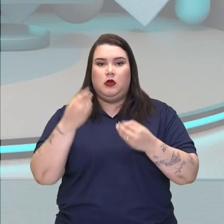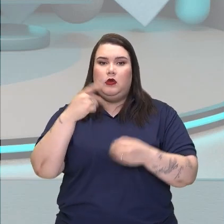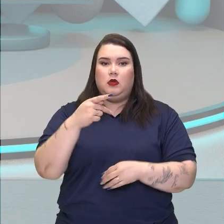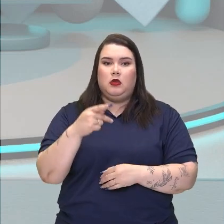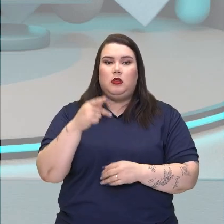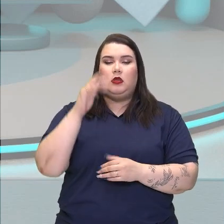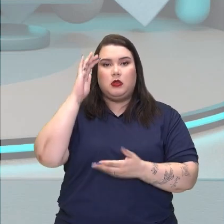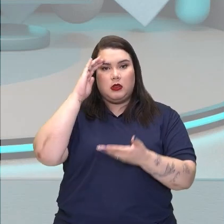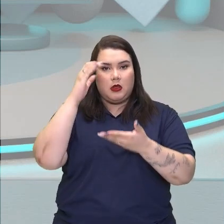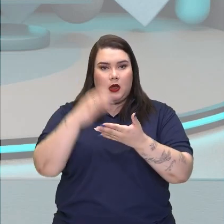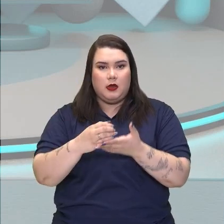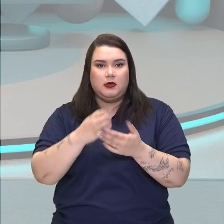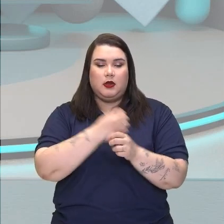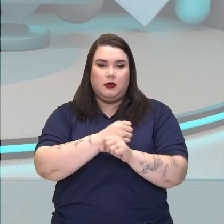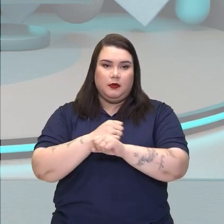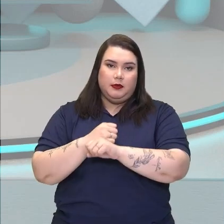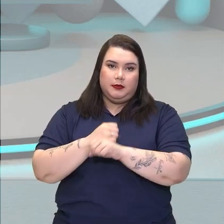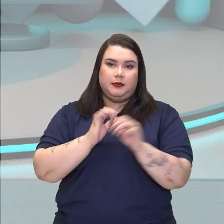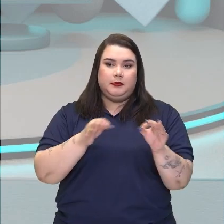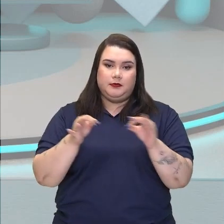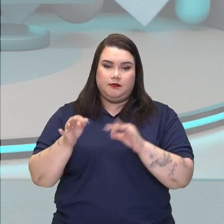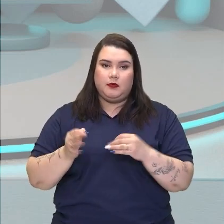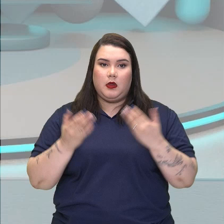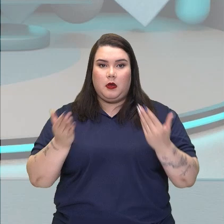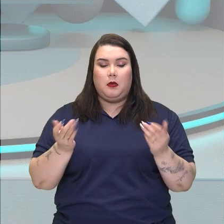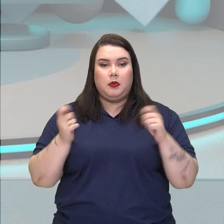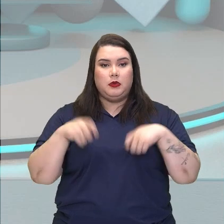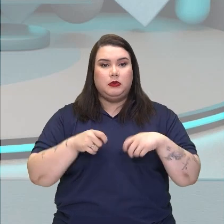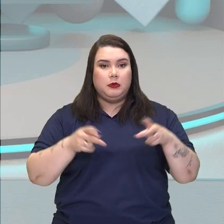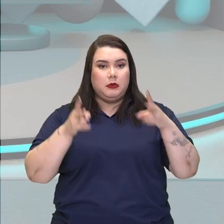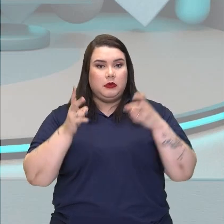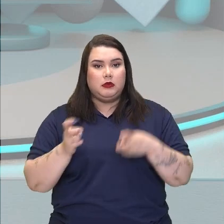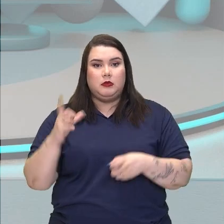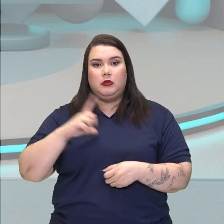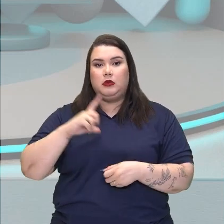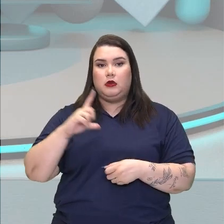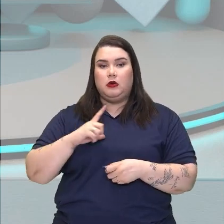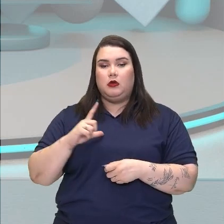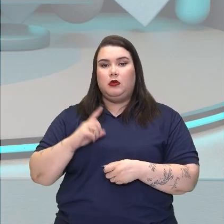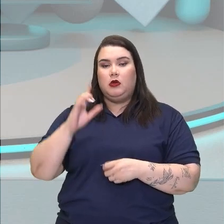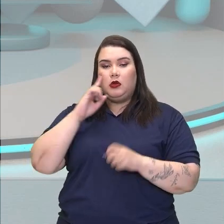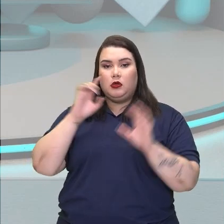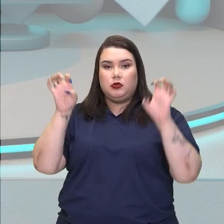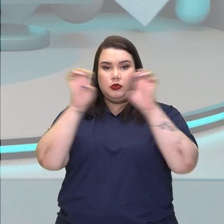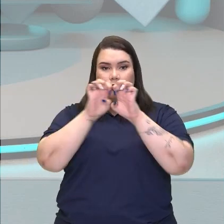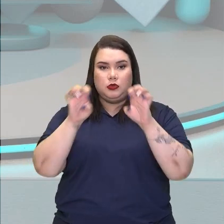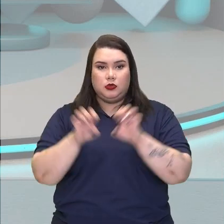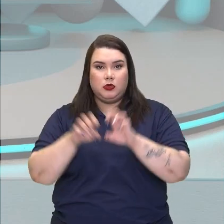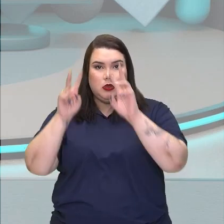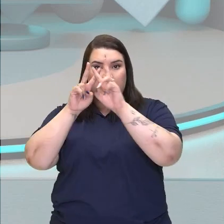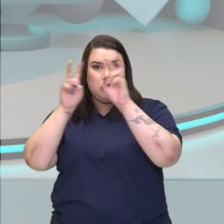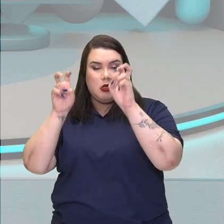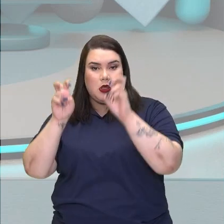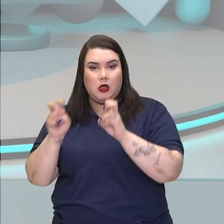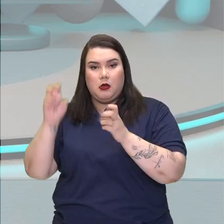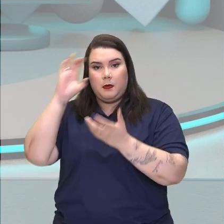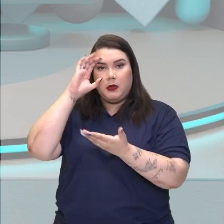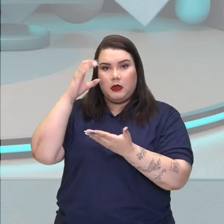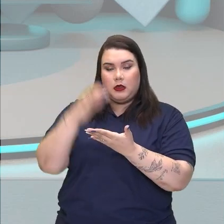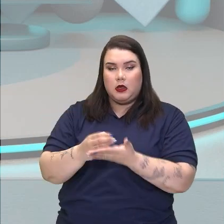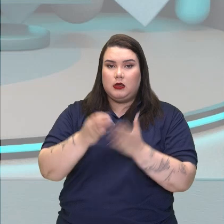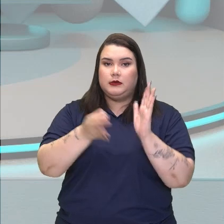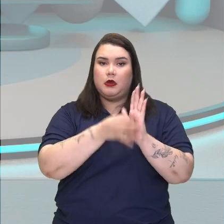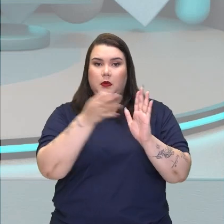a sua tese. Então, como vocês podem perceber, nós temos aí esta estrutura, né? Tema, tese e